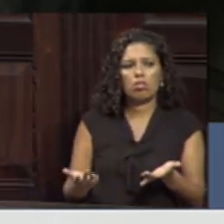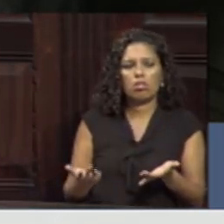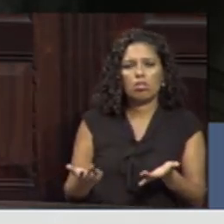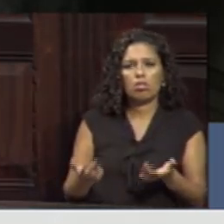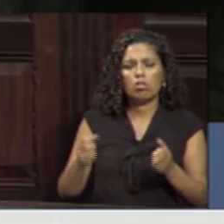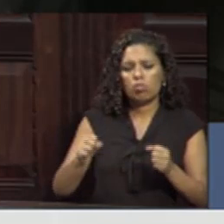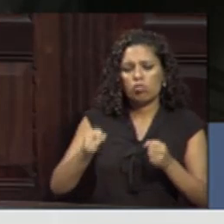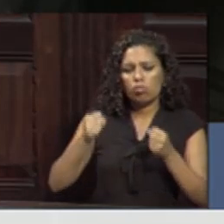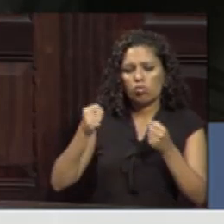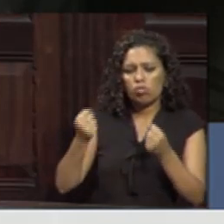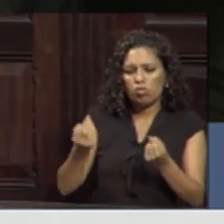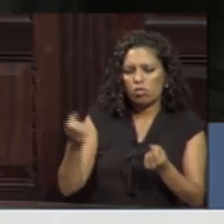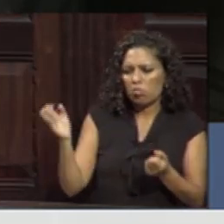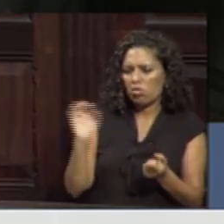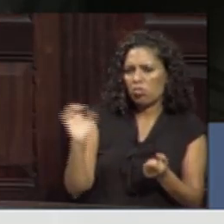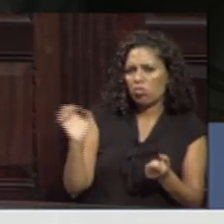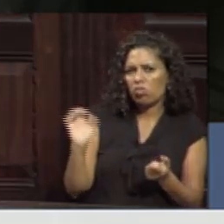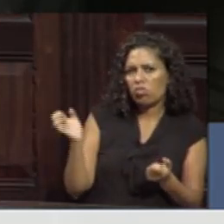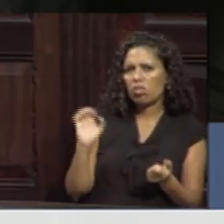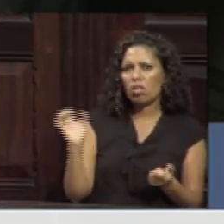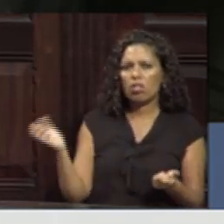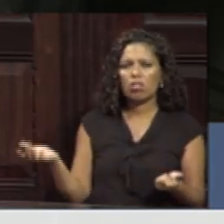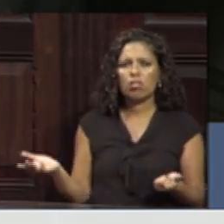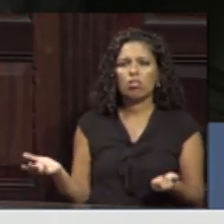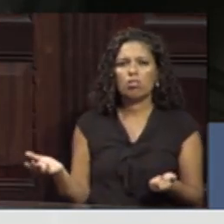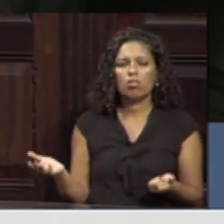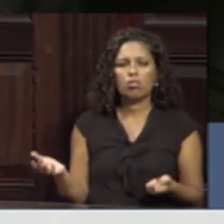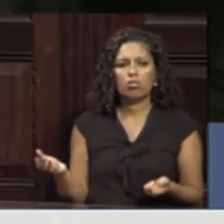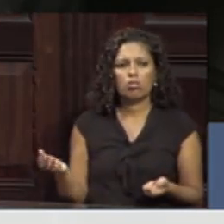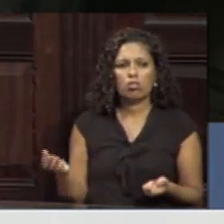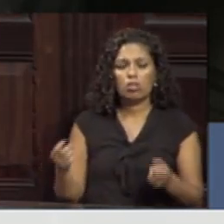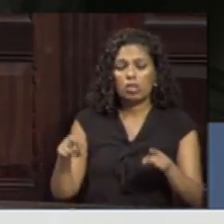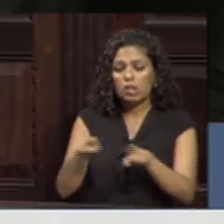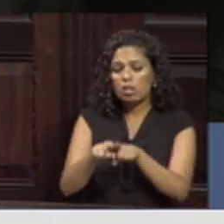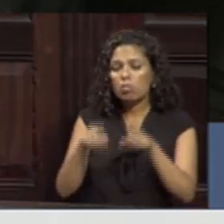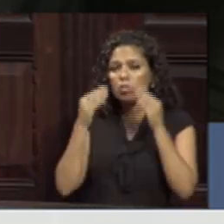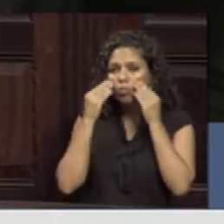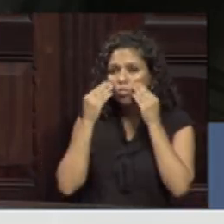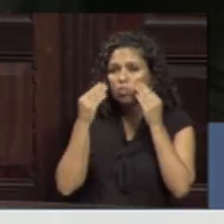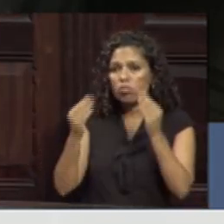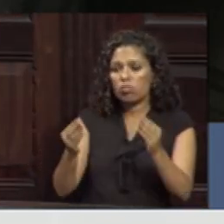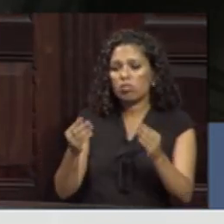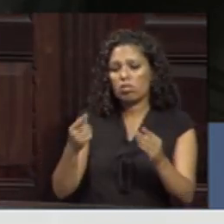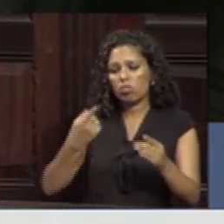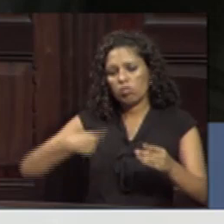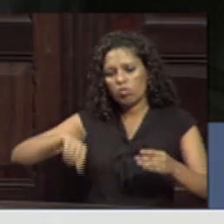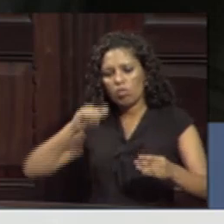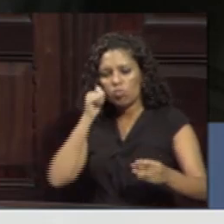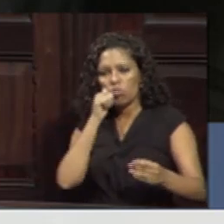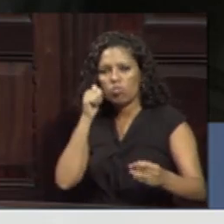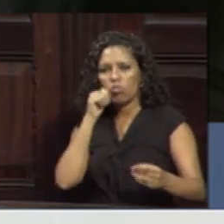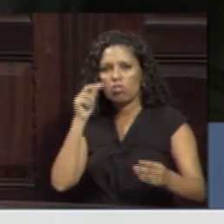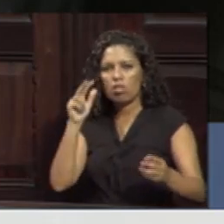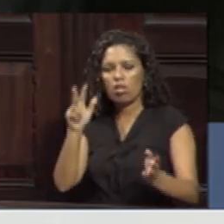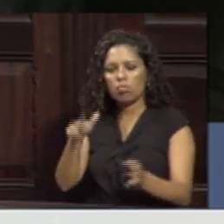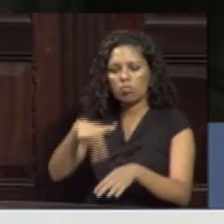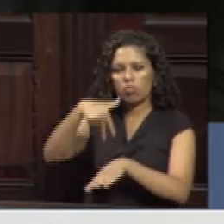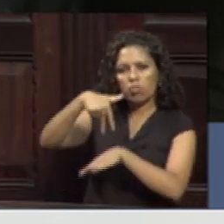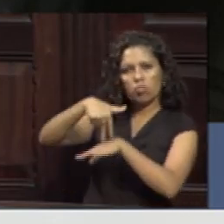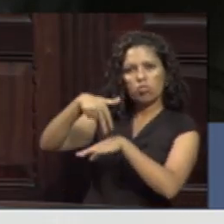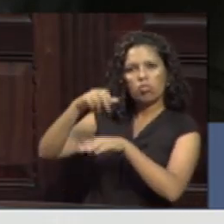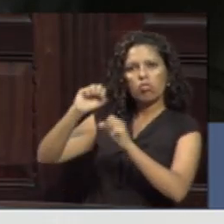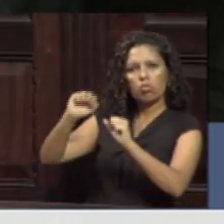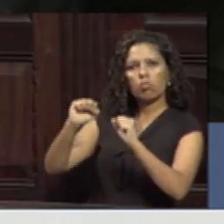pela questão LGBT, e nos representava. E esse bárbaro